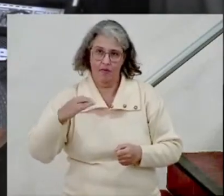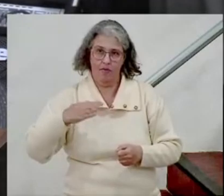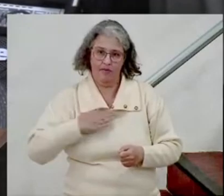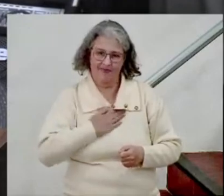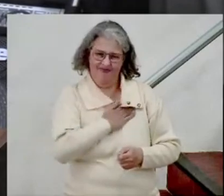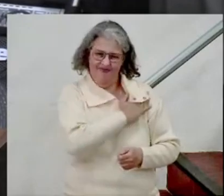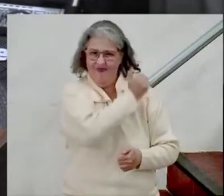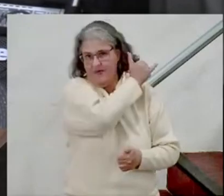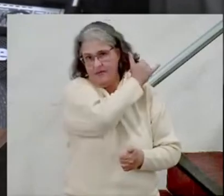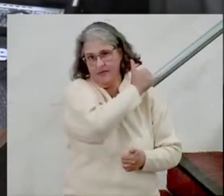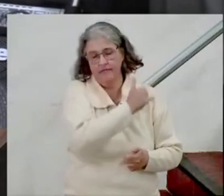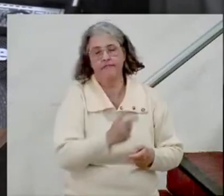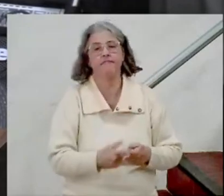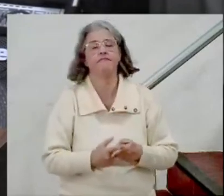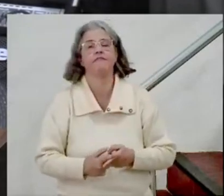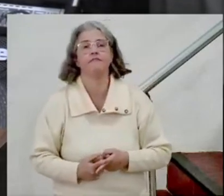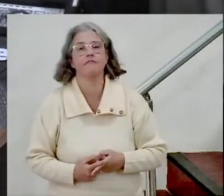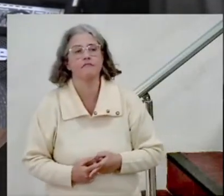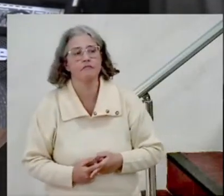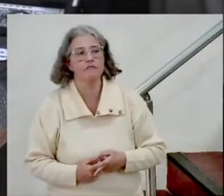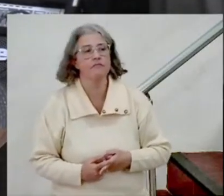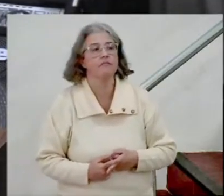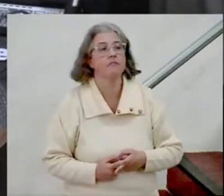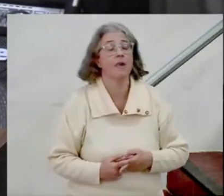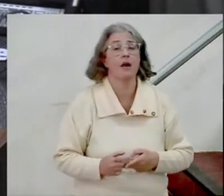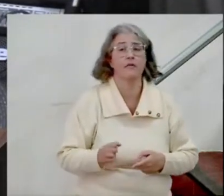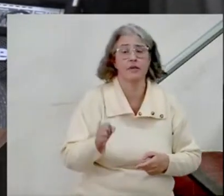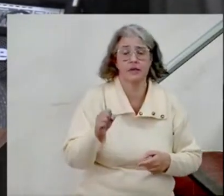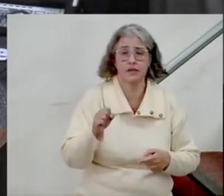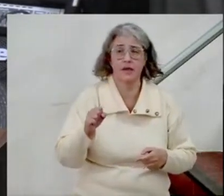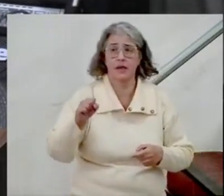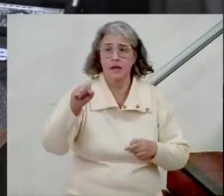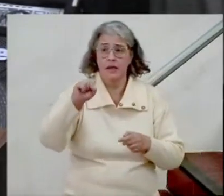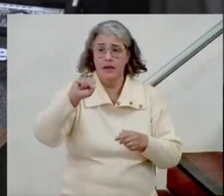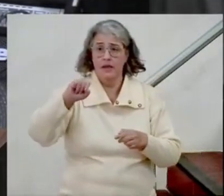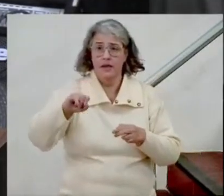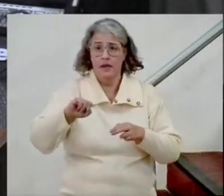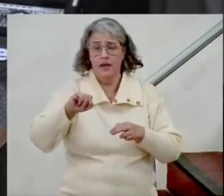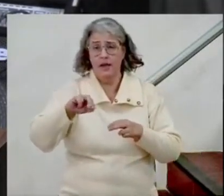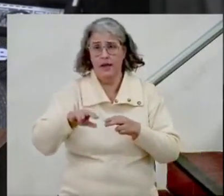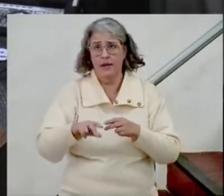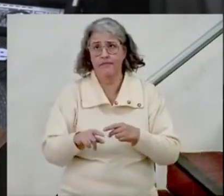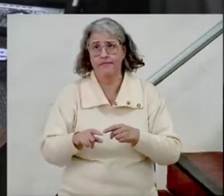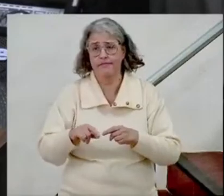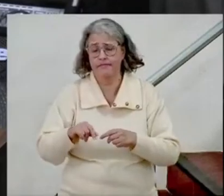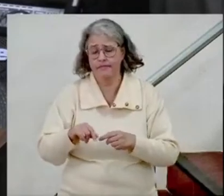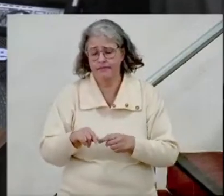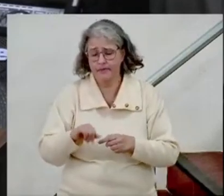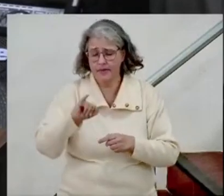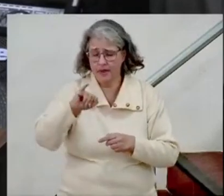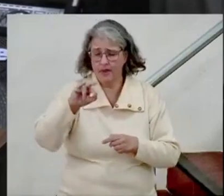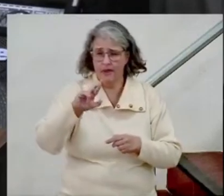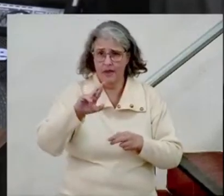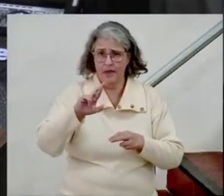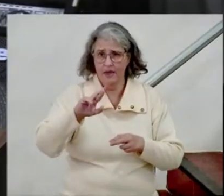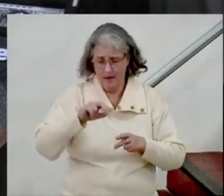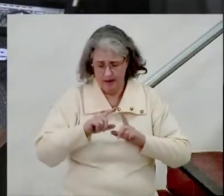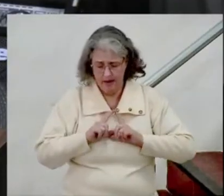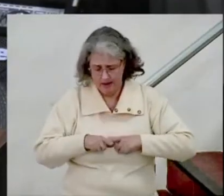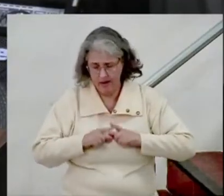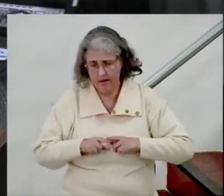em Damasco, Síria, você vai ter outro rei. E esses dois reis, Rezim e Peca, eles estão